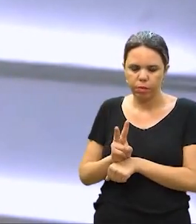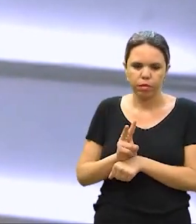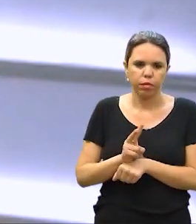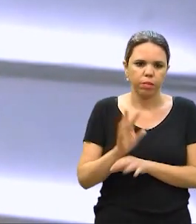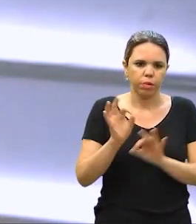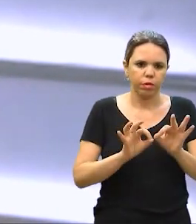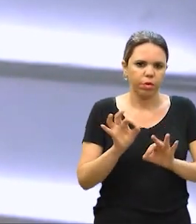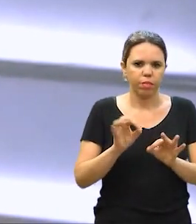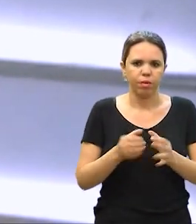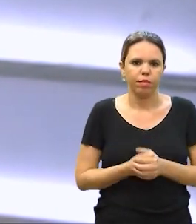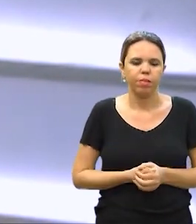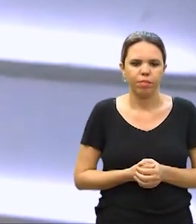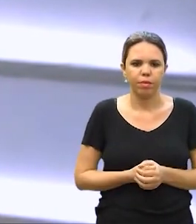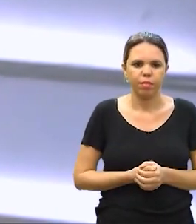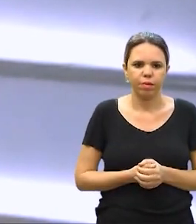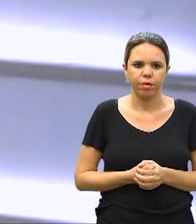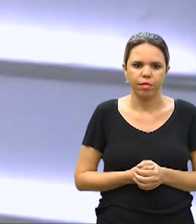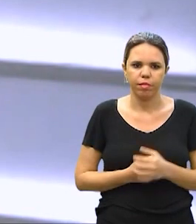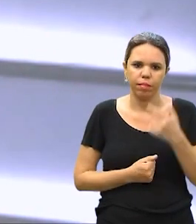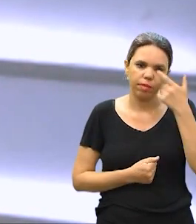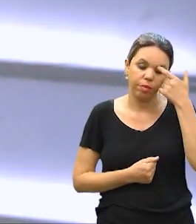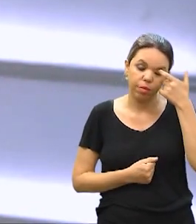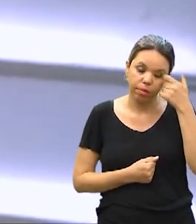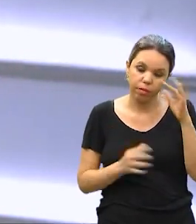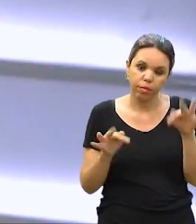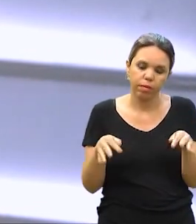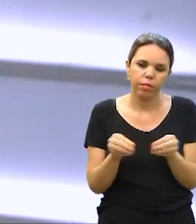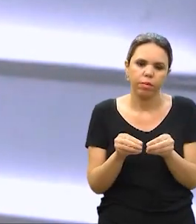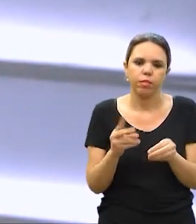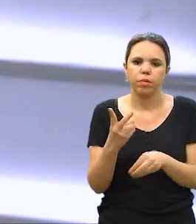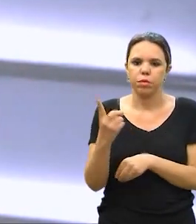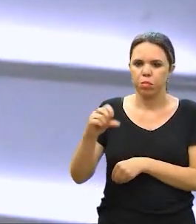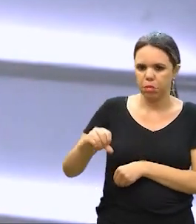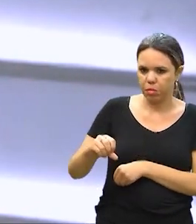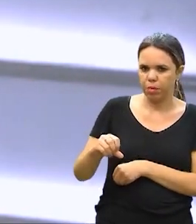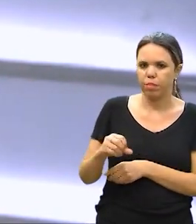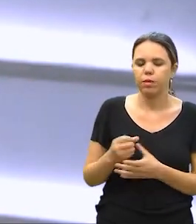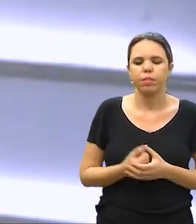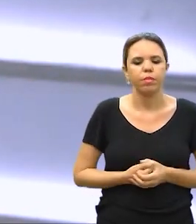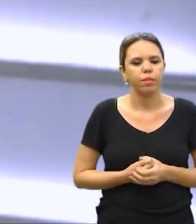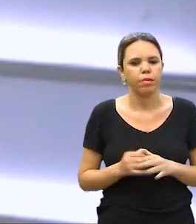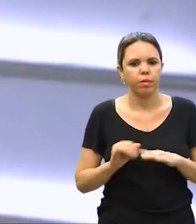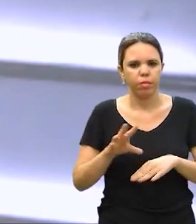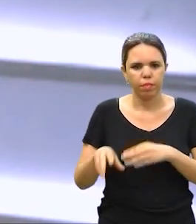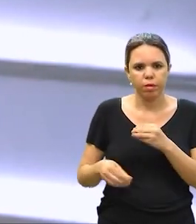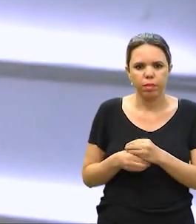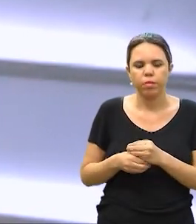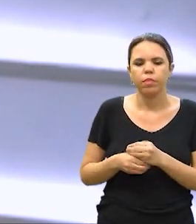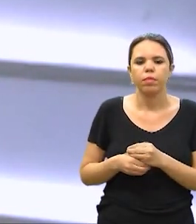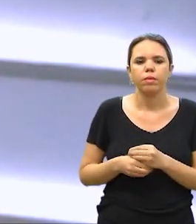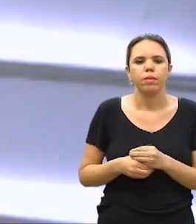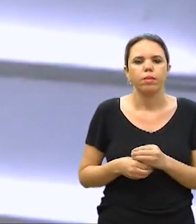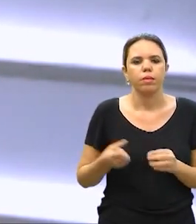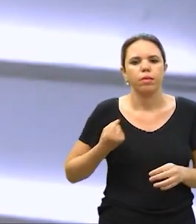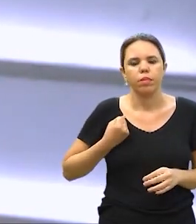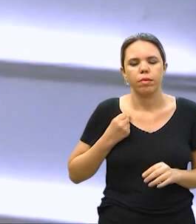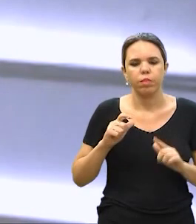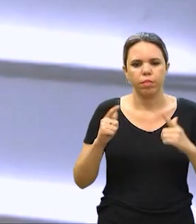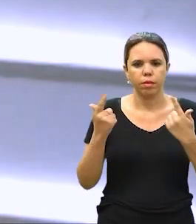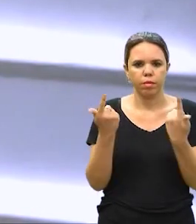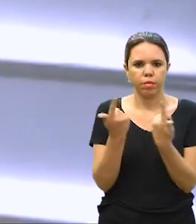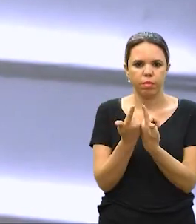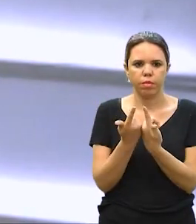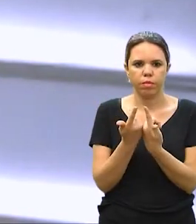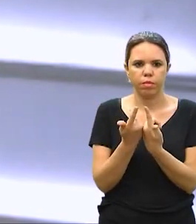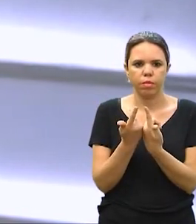ter um plano de manejo. E esse plano de manejo, ele foi finalizado em 2019, instituído por meio de uma portaria do órgão gestor. Ele levou